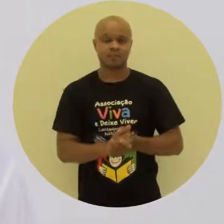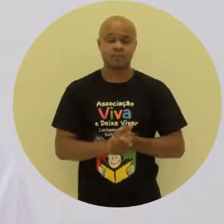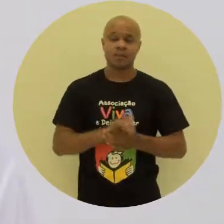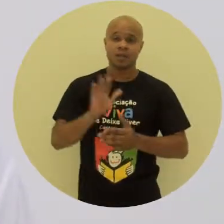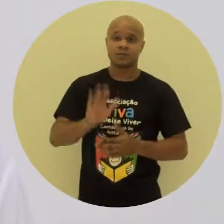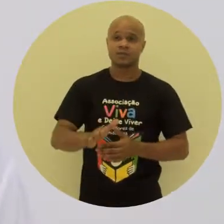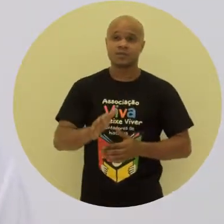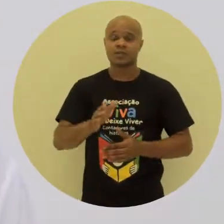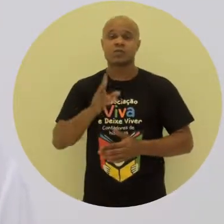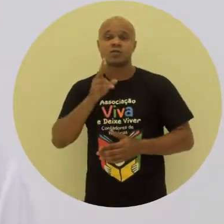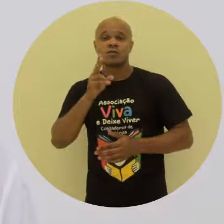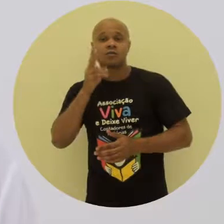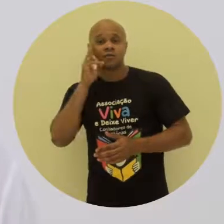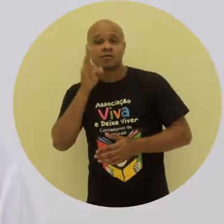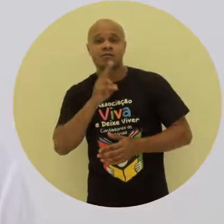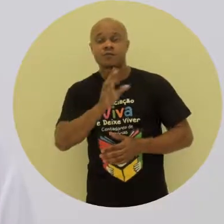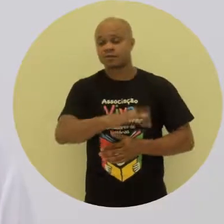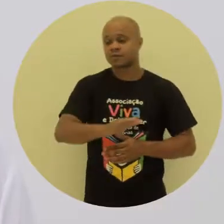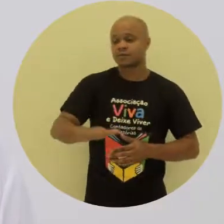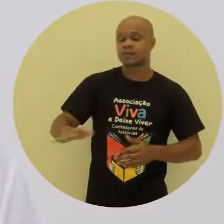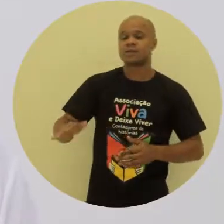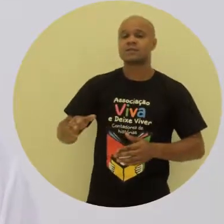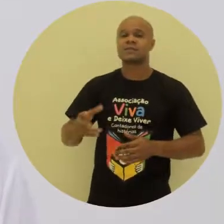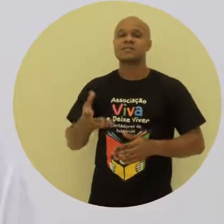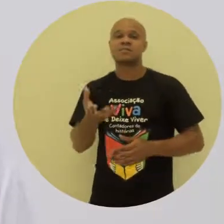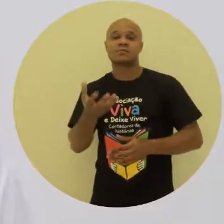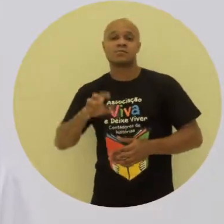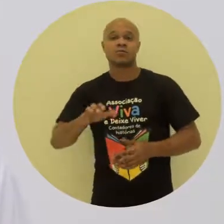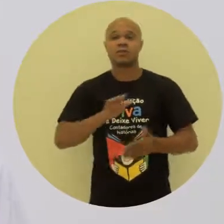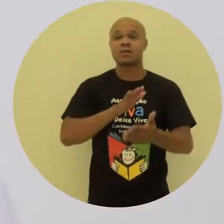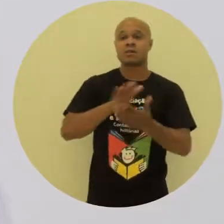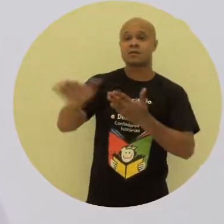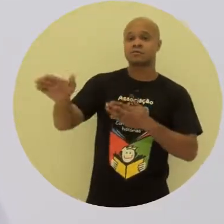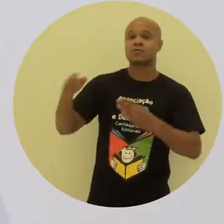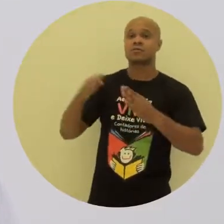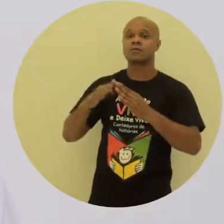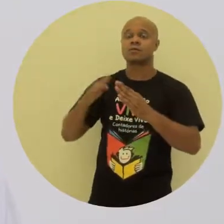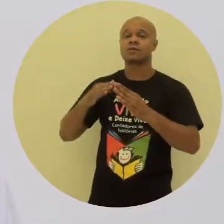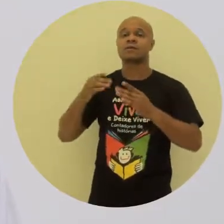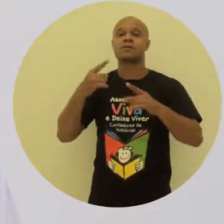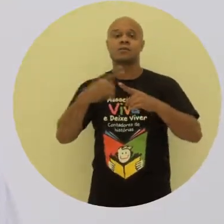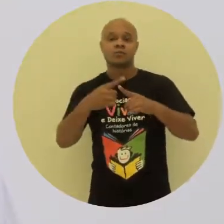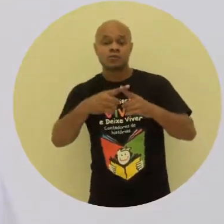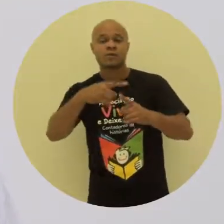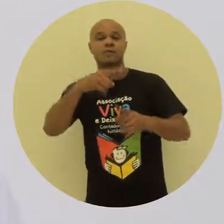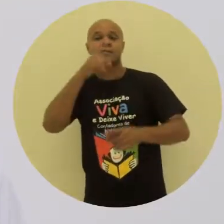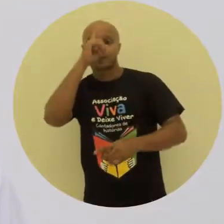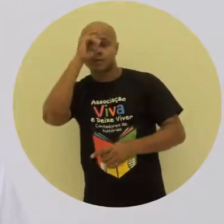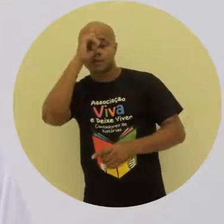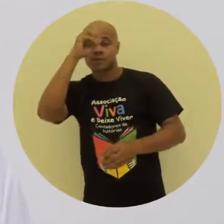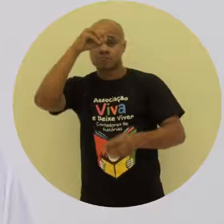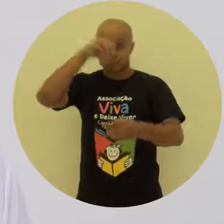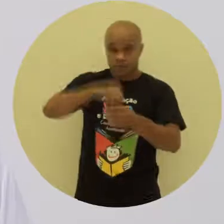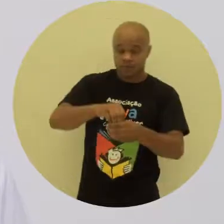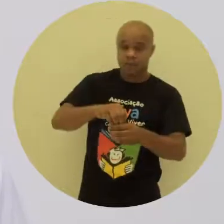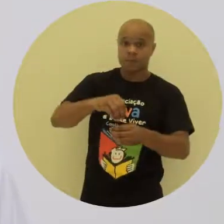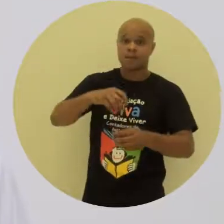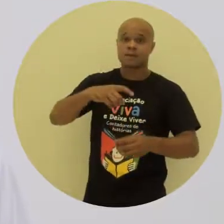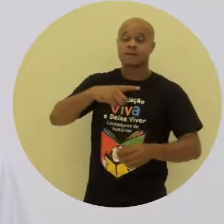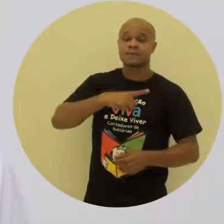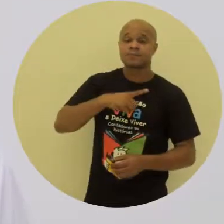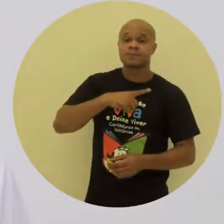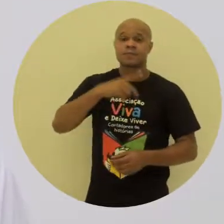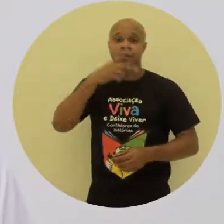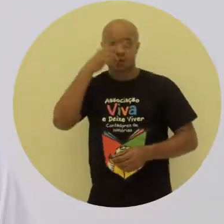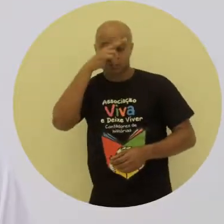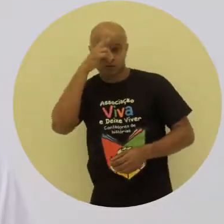de hospital que não desejavam ter alta, porque dentro do hospital tem contador de história, tem o palhaço, tem a música, tem